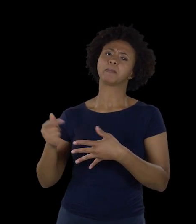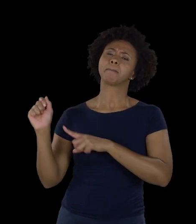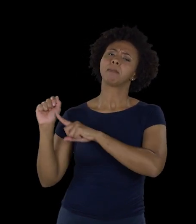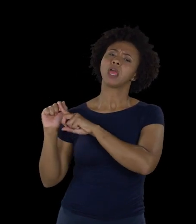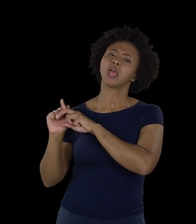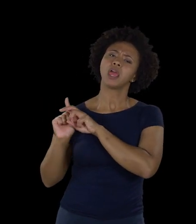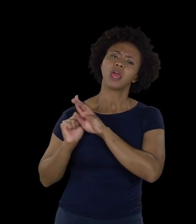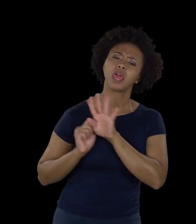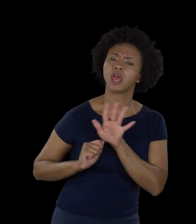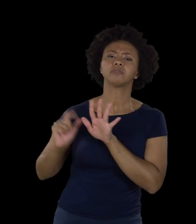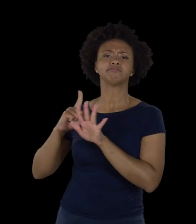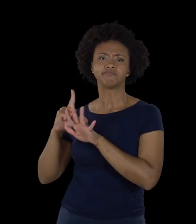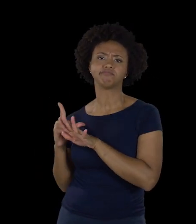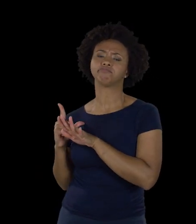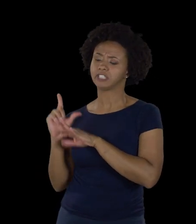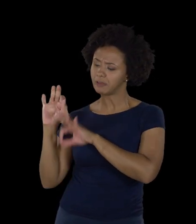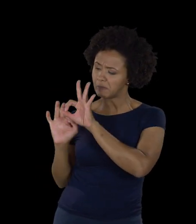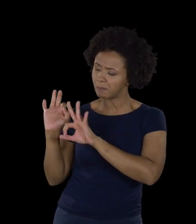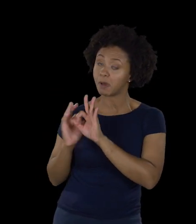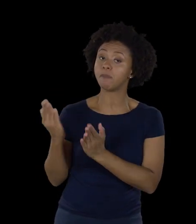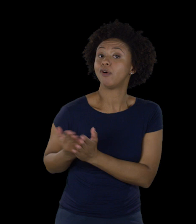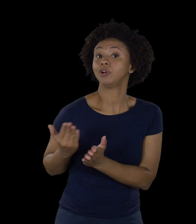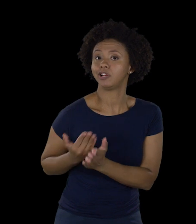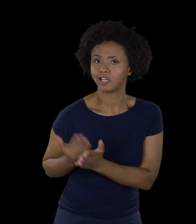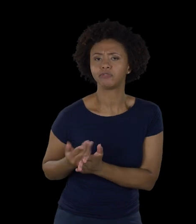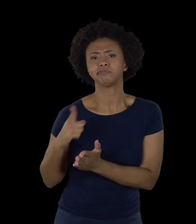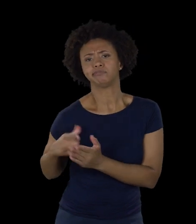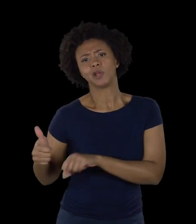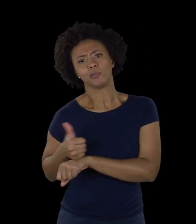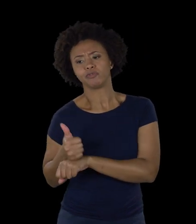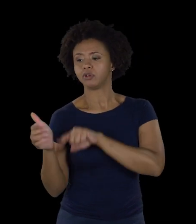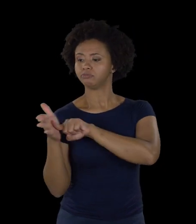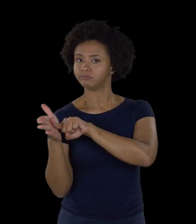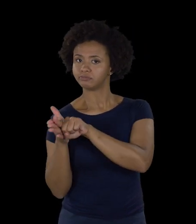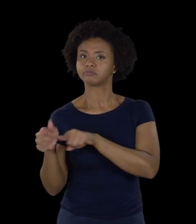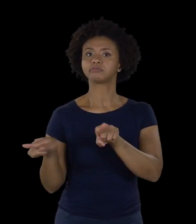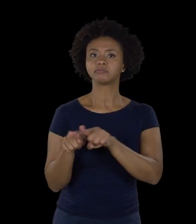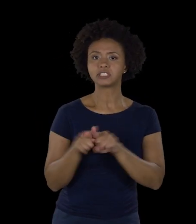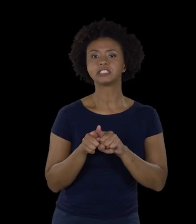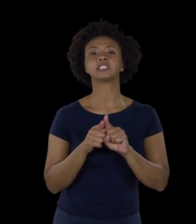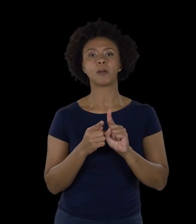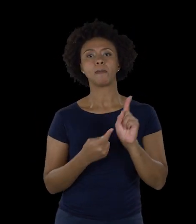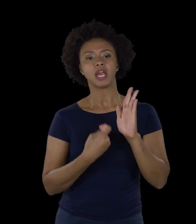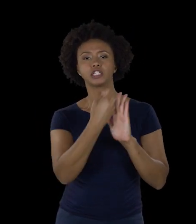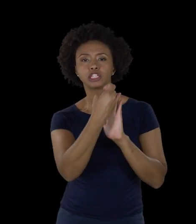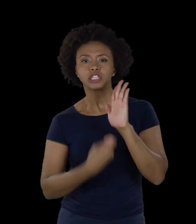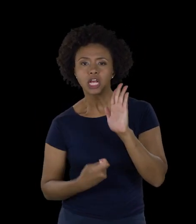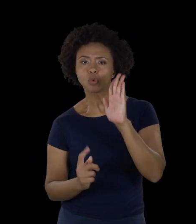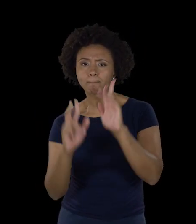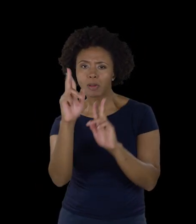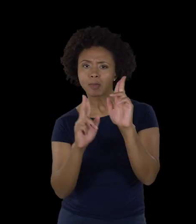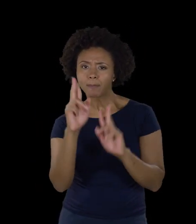de meses e que contou com a participação aí de pesquisadores, redatores, de um coordenador editorial,